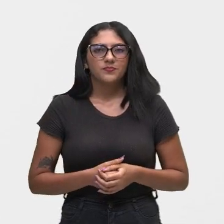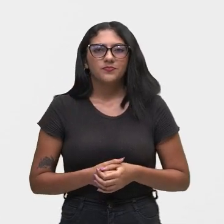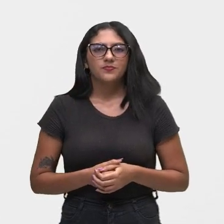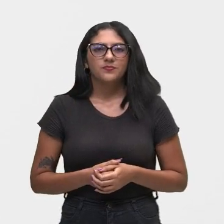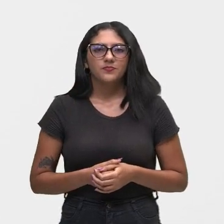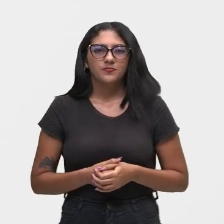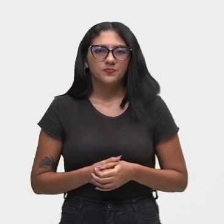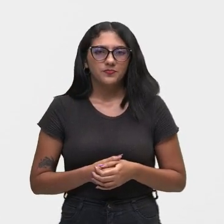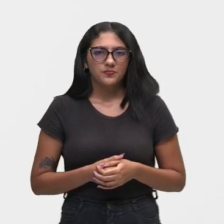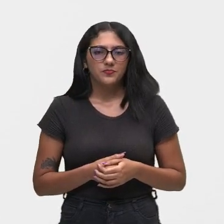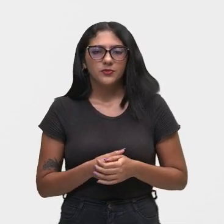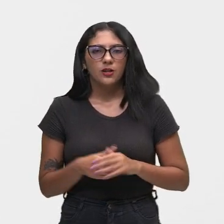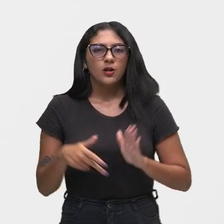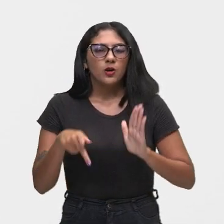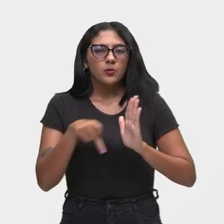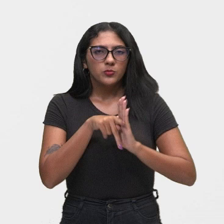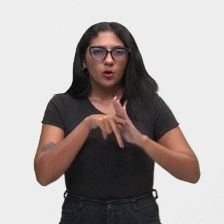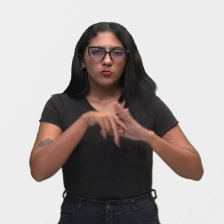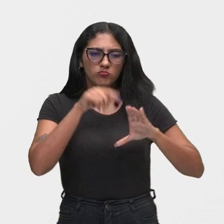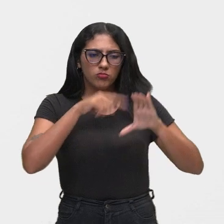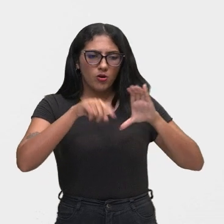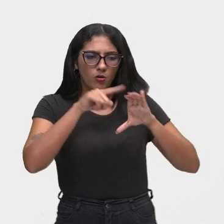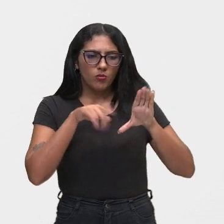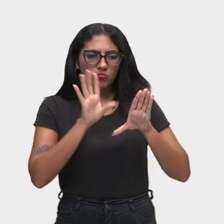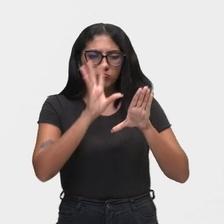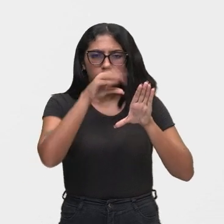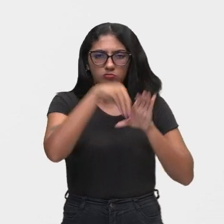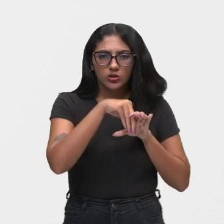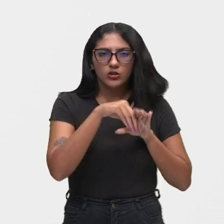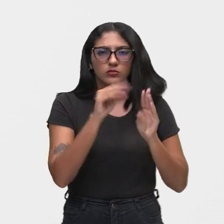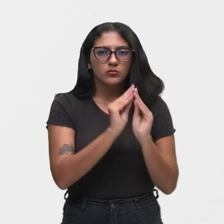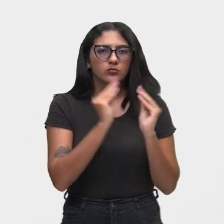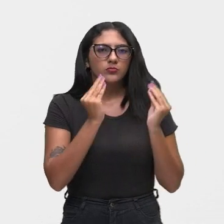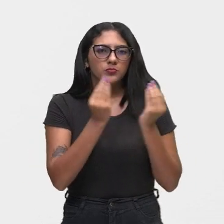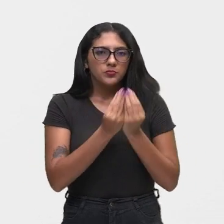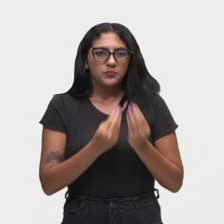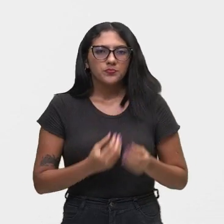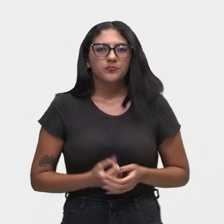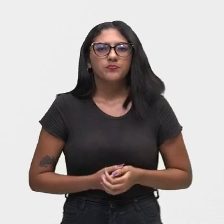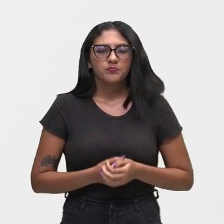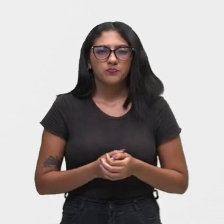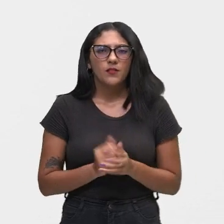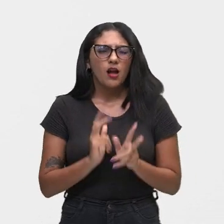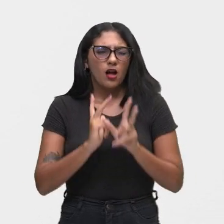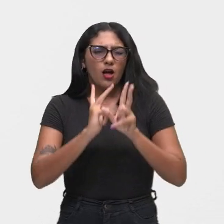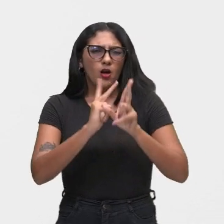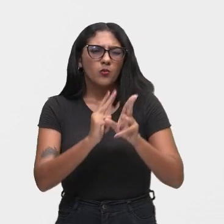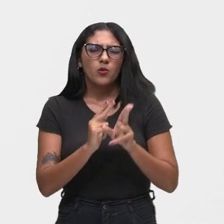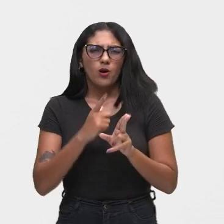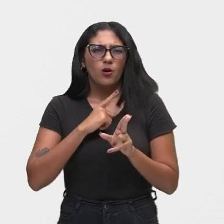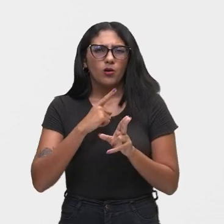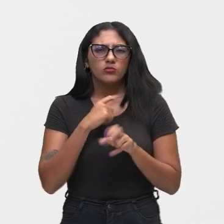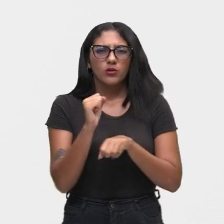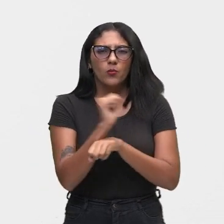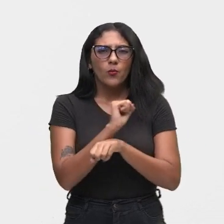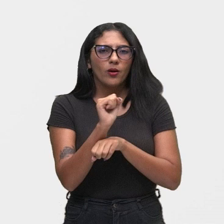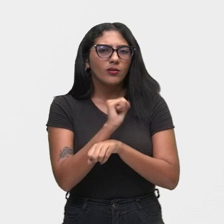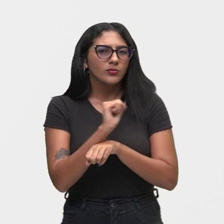que os motores de combustão interna, como aqueles que movem,